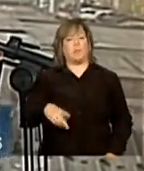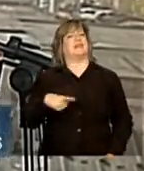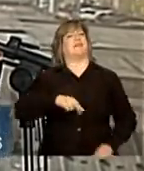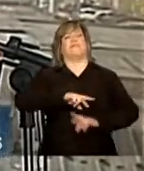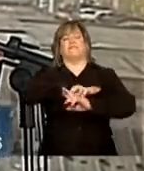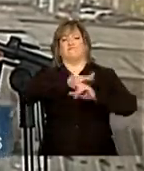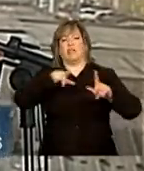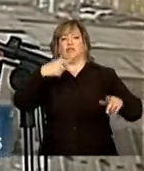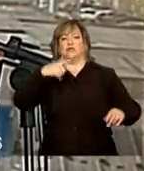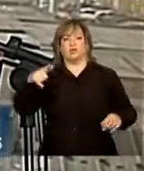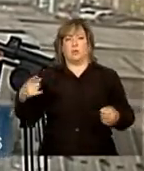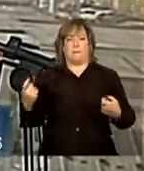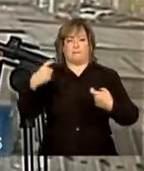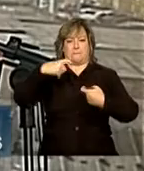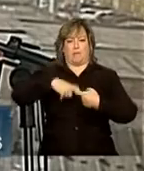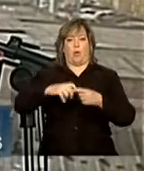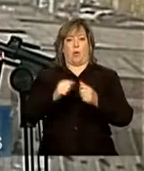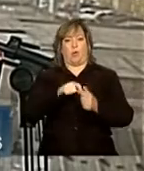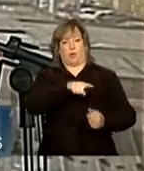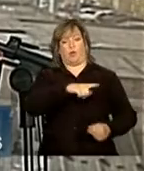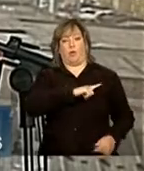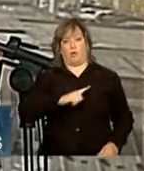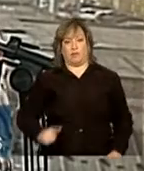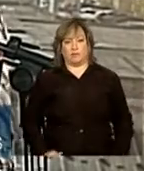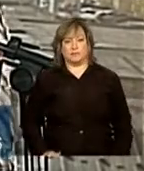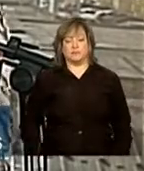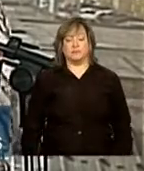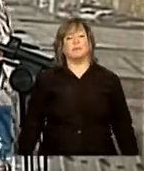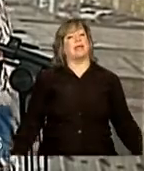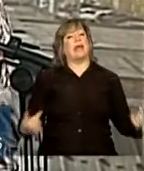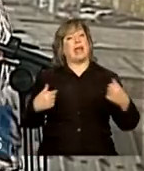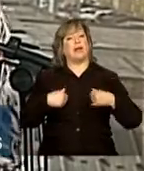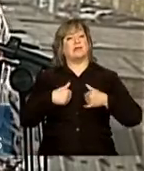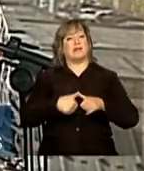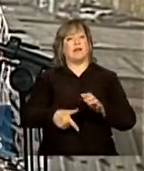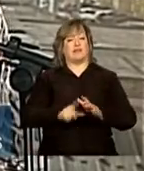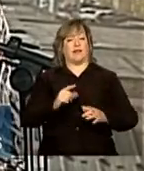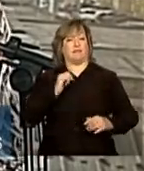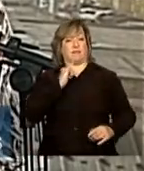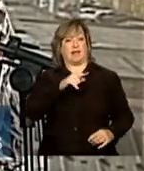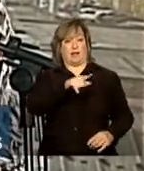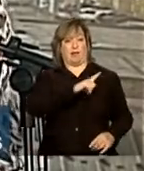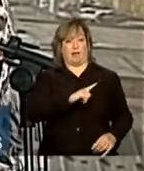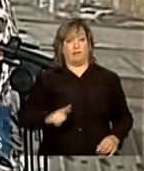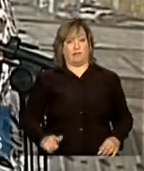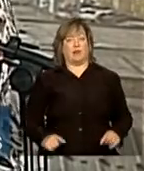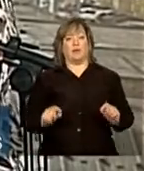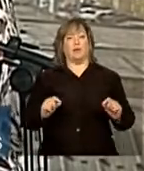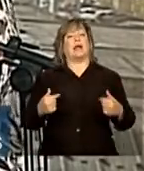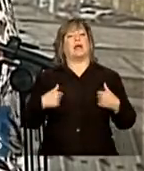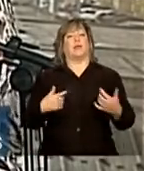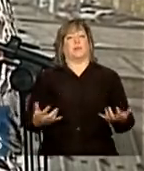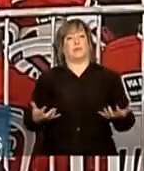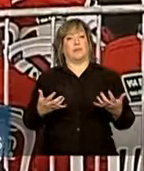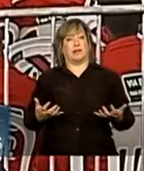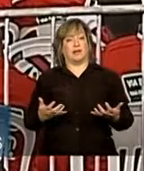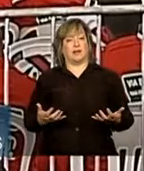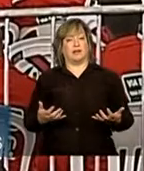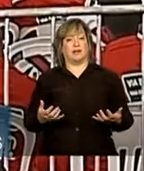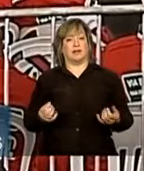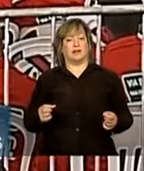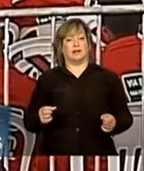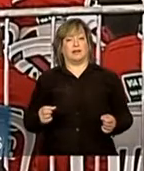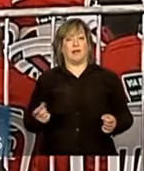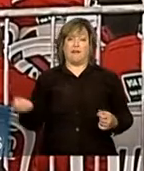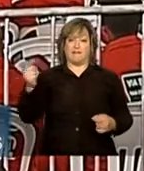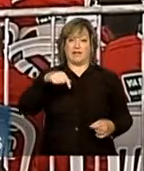outras parcerias com o Jacques. E eu estava dizendo para o Jacques que eu pretendo